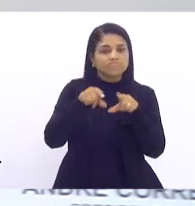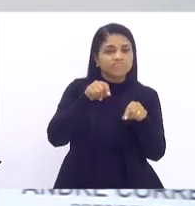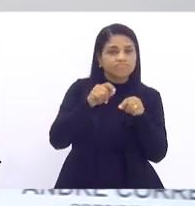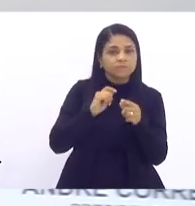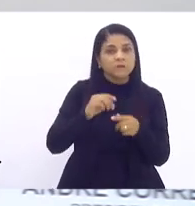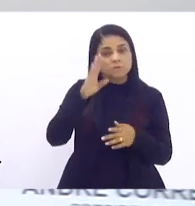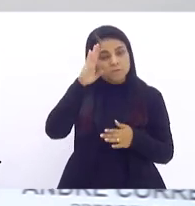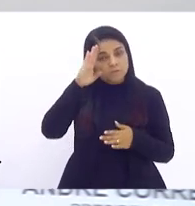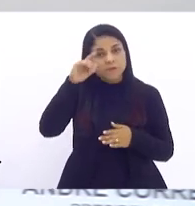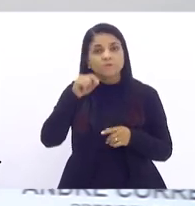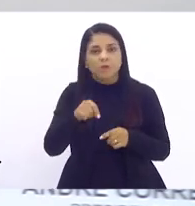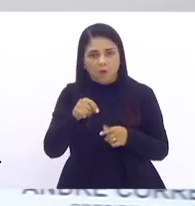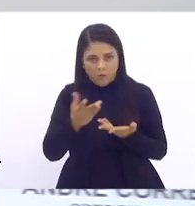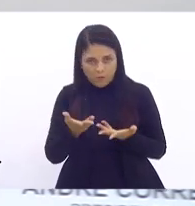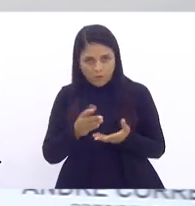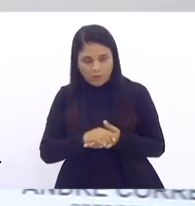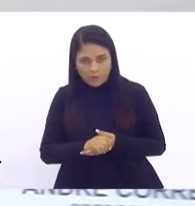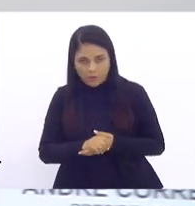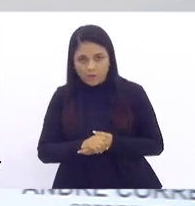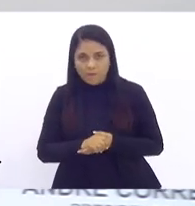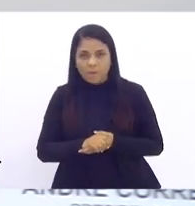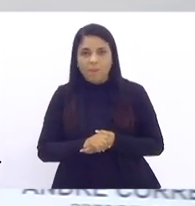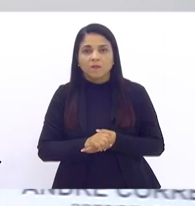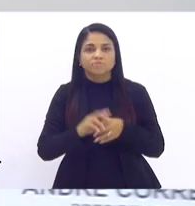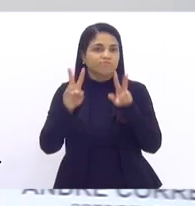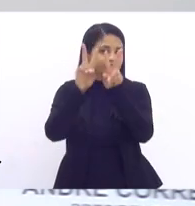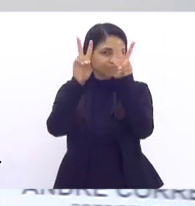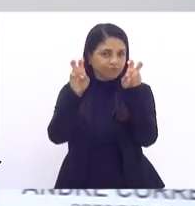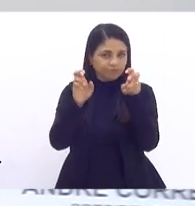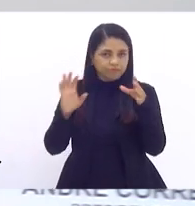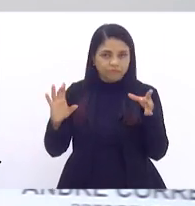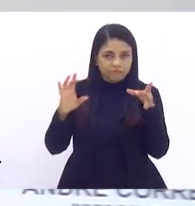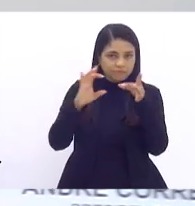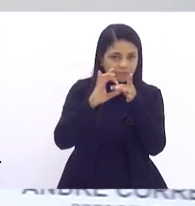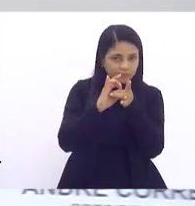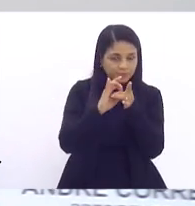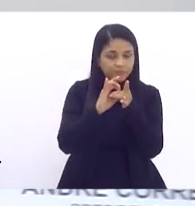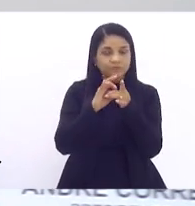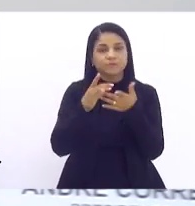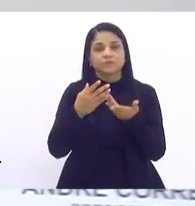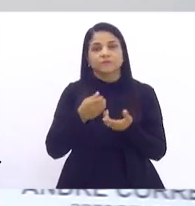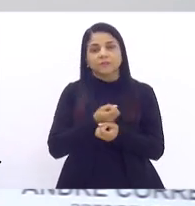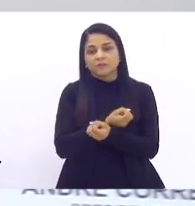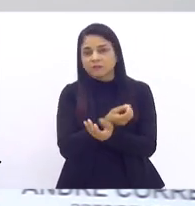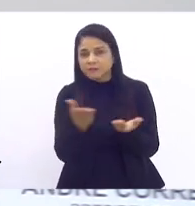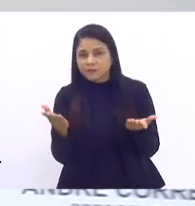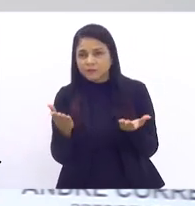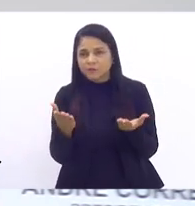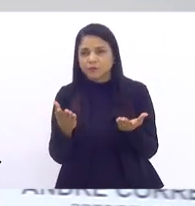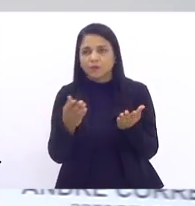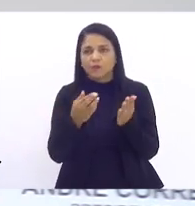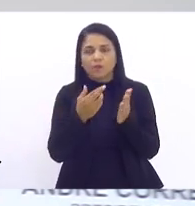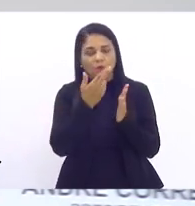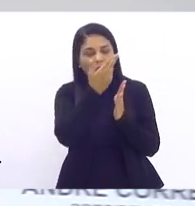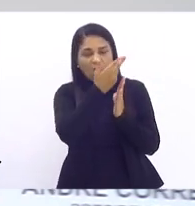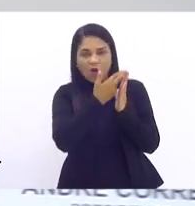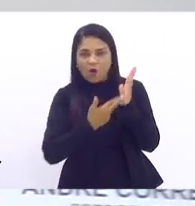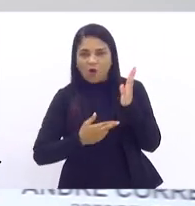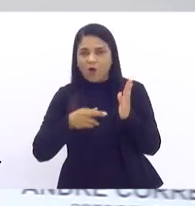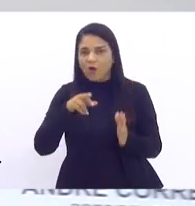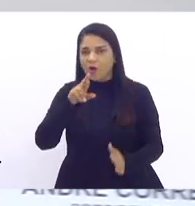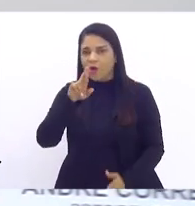dentro desse contexto a gente até distribuiu com vocês aí é esse roteirozinho de programação